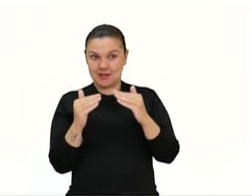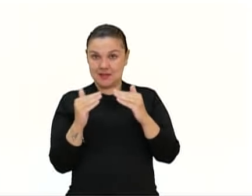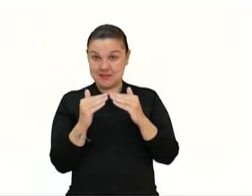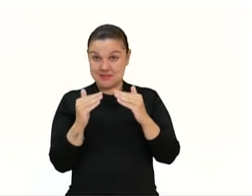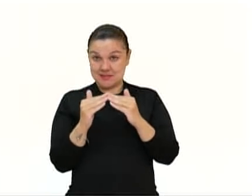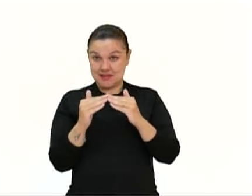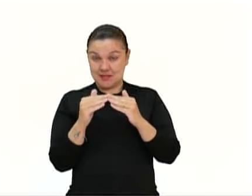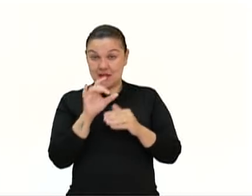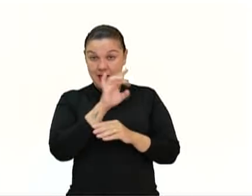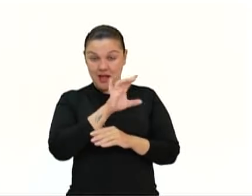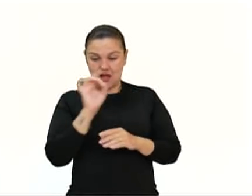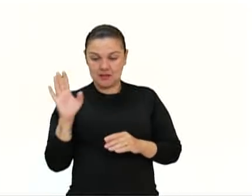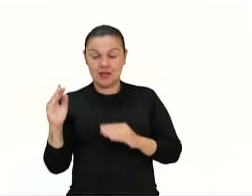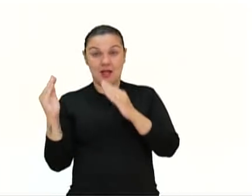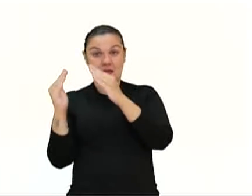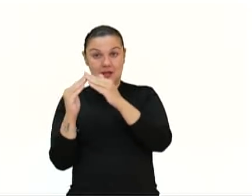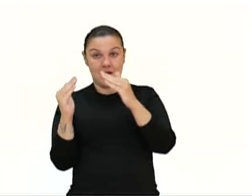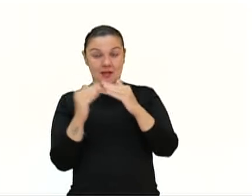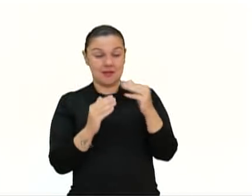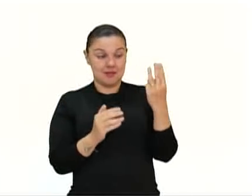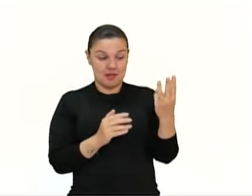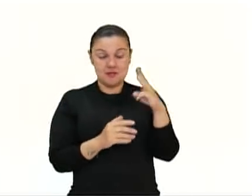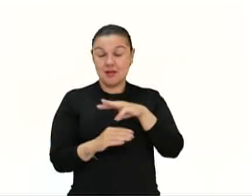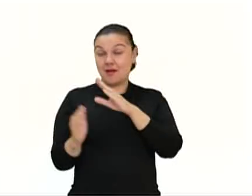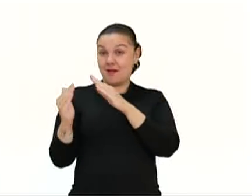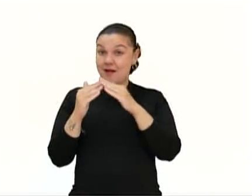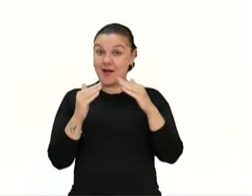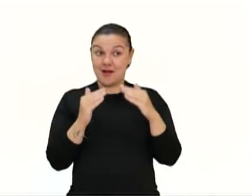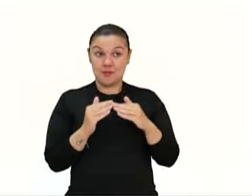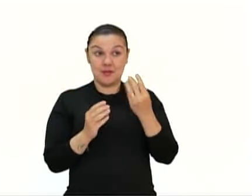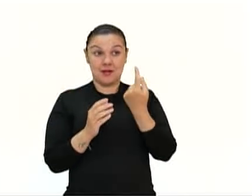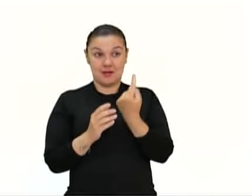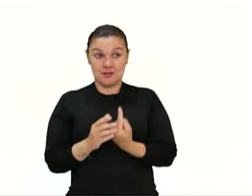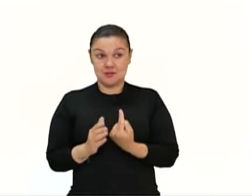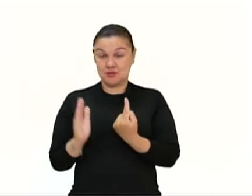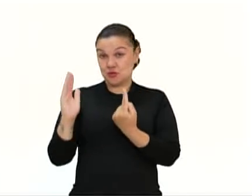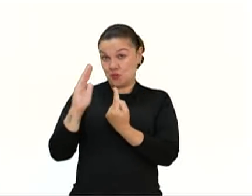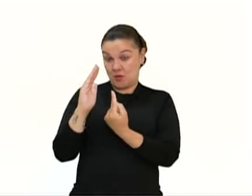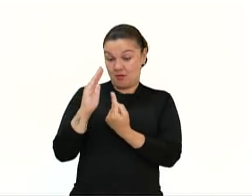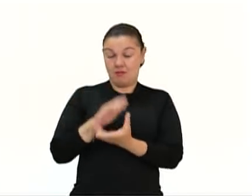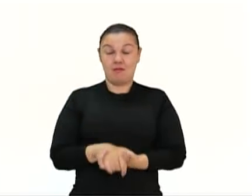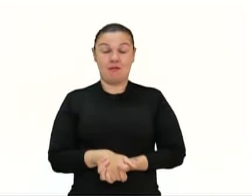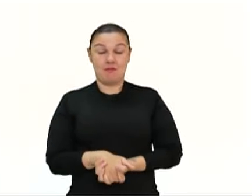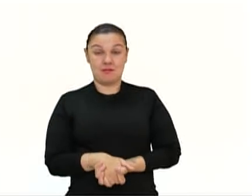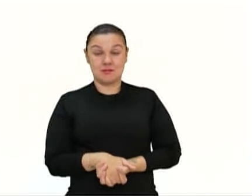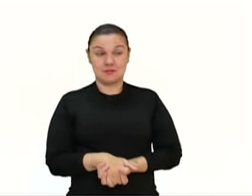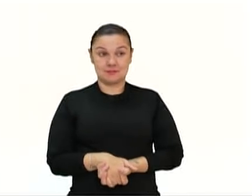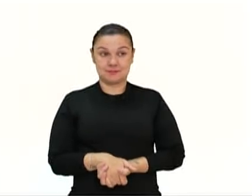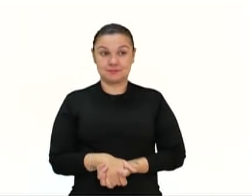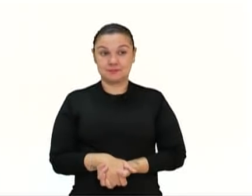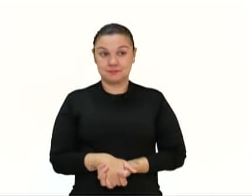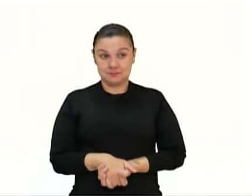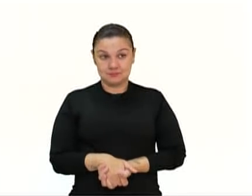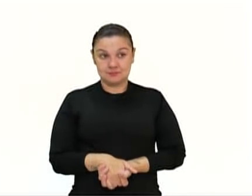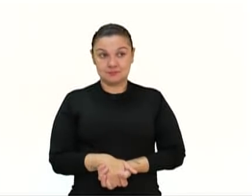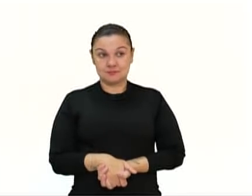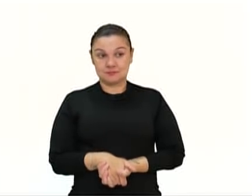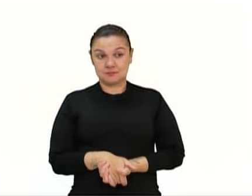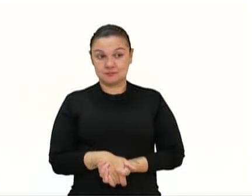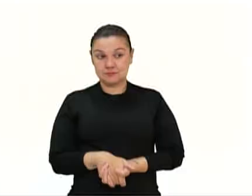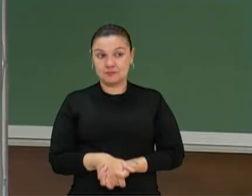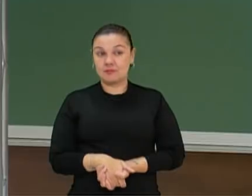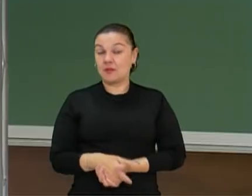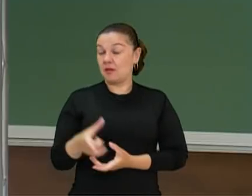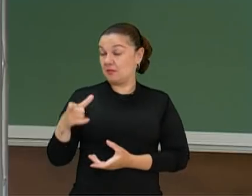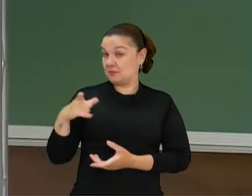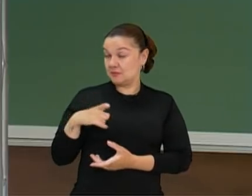cada número 3 aqui corresponde à quantidade de moradores de uma casa, de uma residência. Então, eu tenho